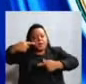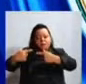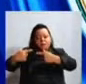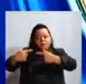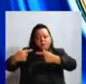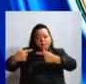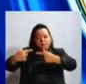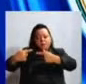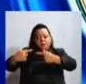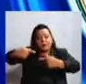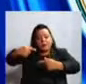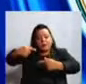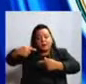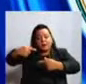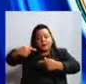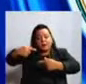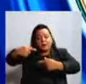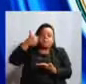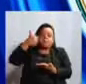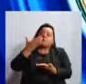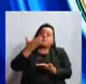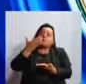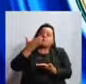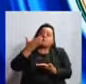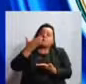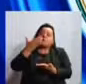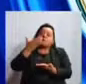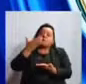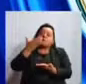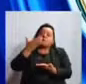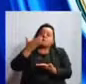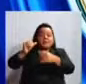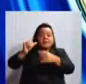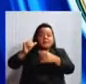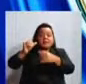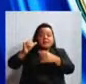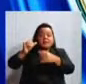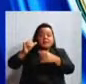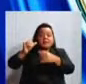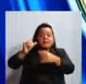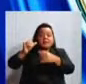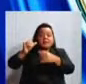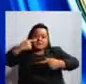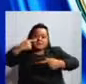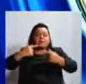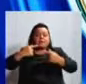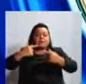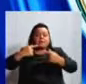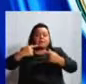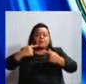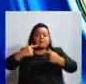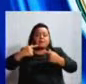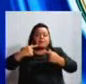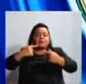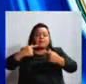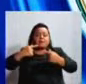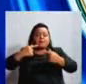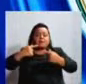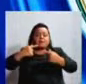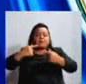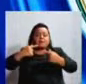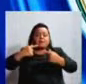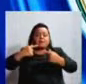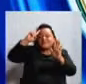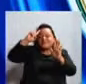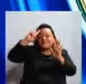si as melhorias que querem ver para a nossa capital. E o debate deste ano faz um marco também na história da comunicação